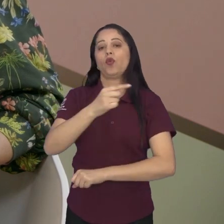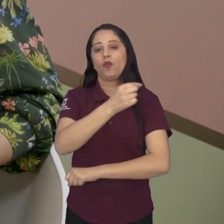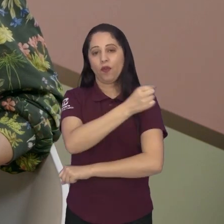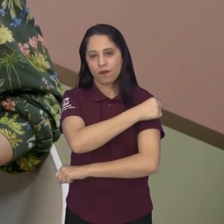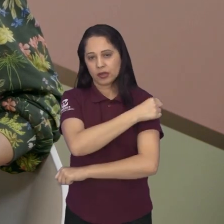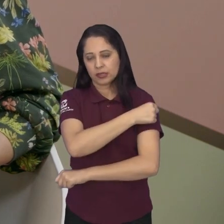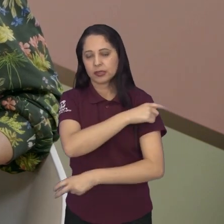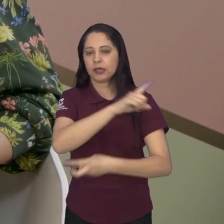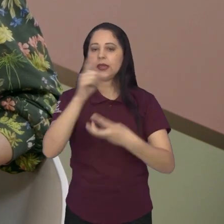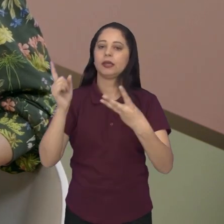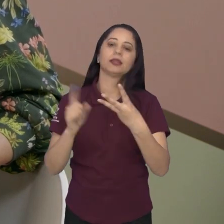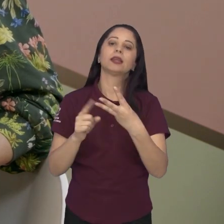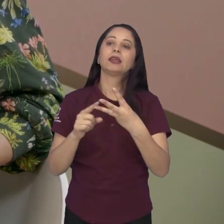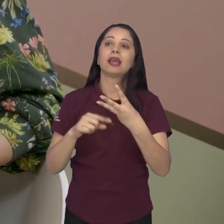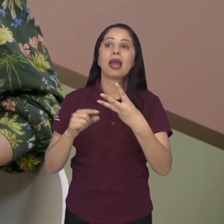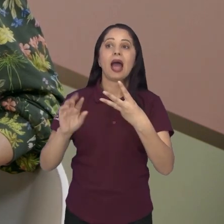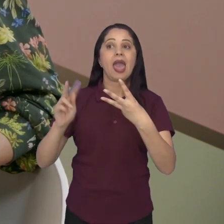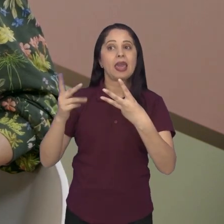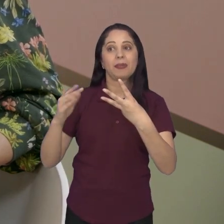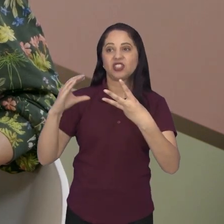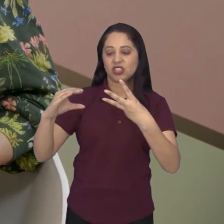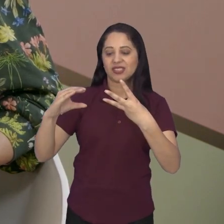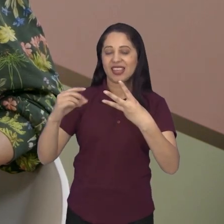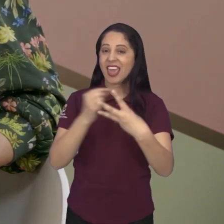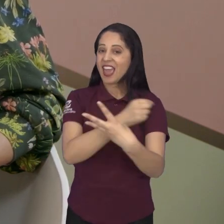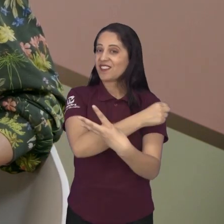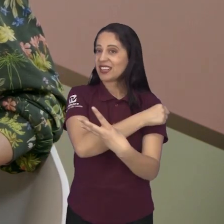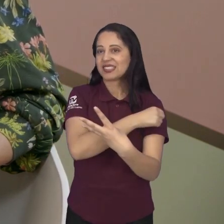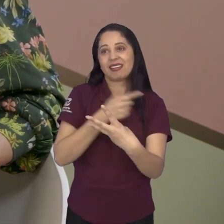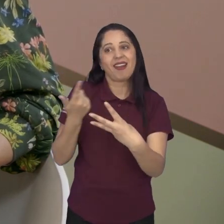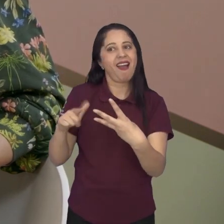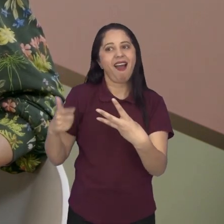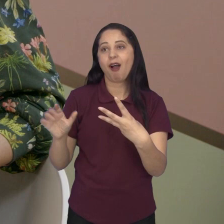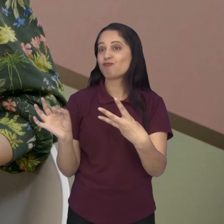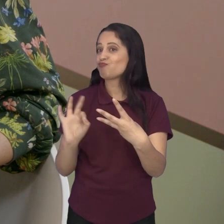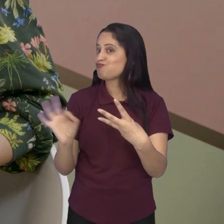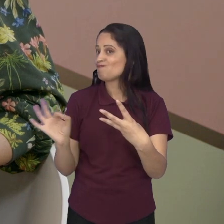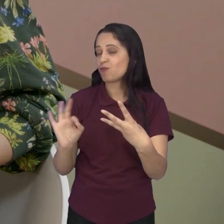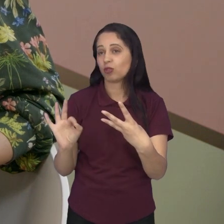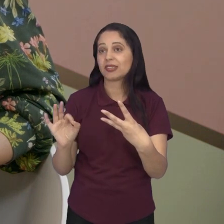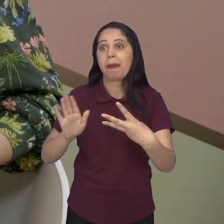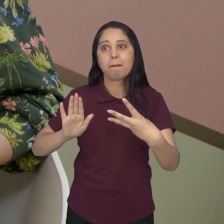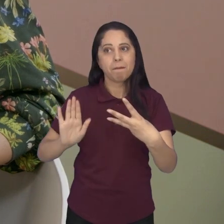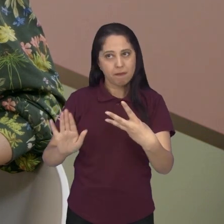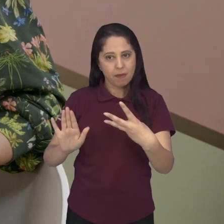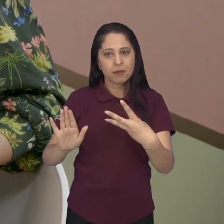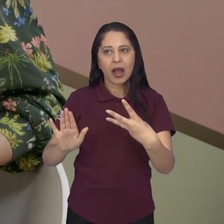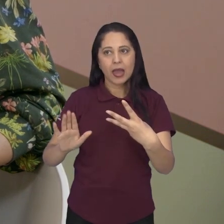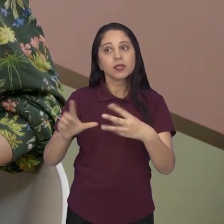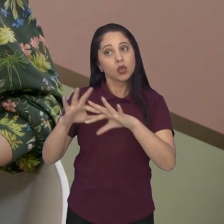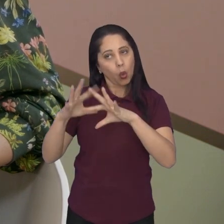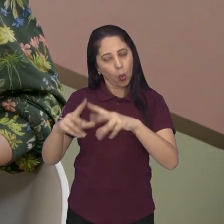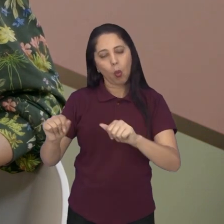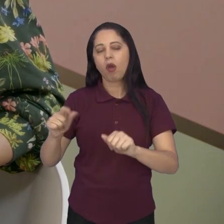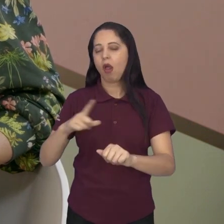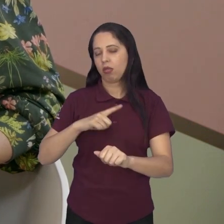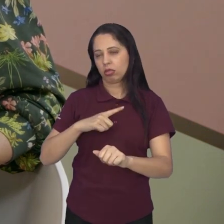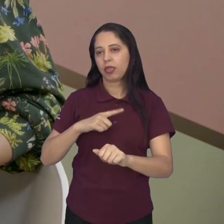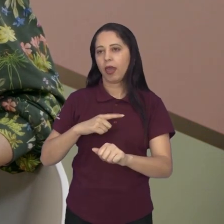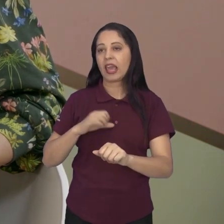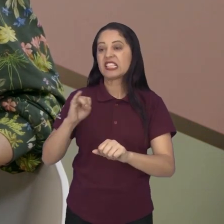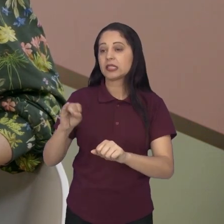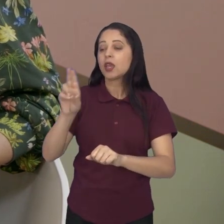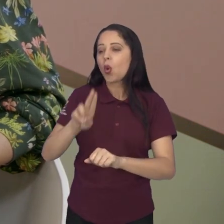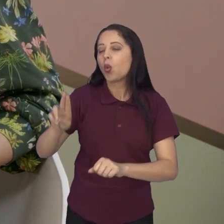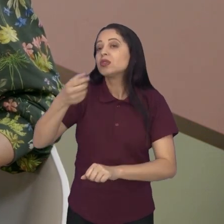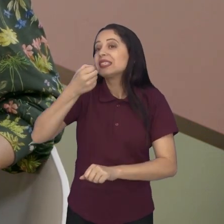no sangue e ver se precisa revacinar. E a hepatite C não tem vacinação, mas tem cura,